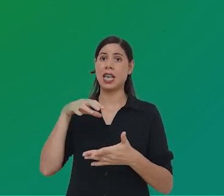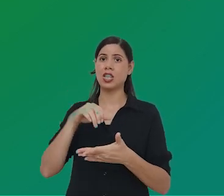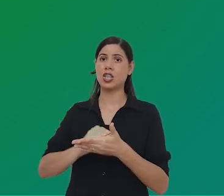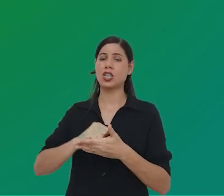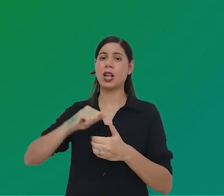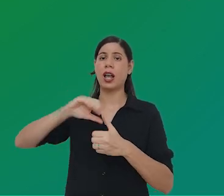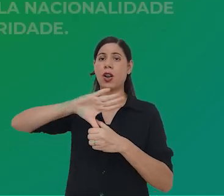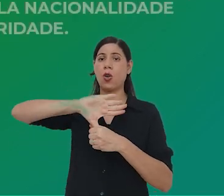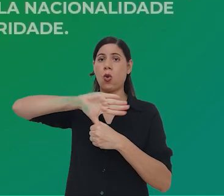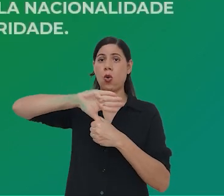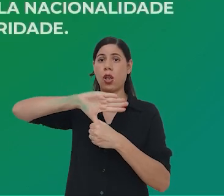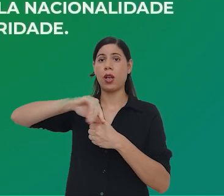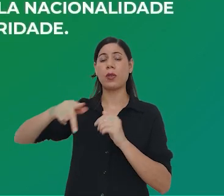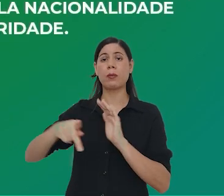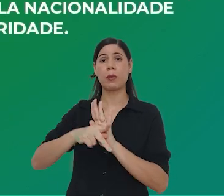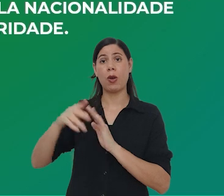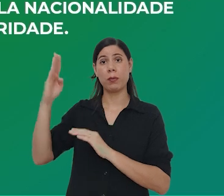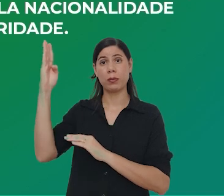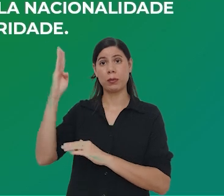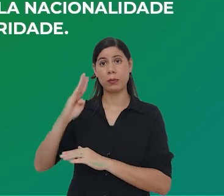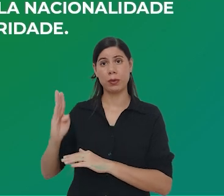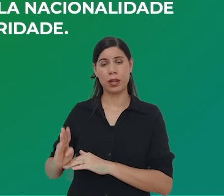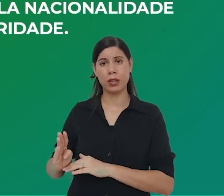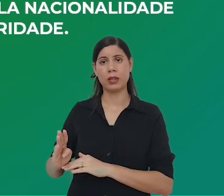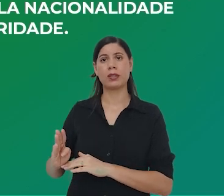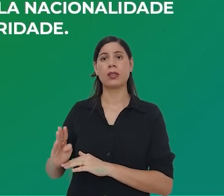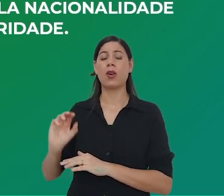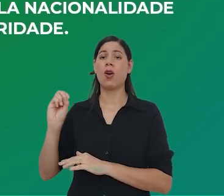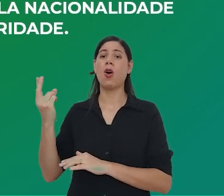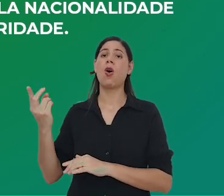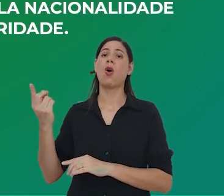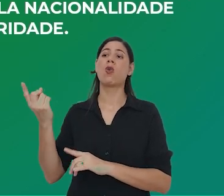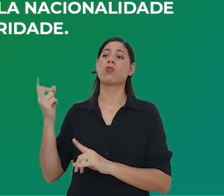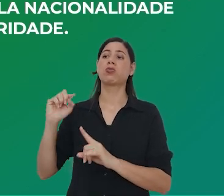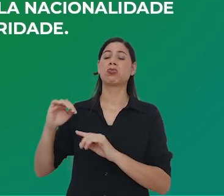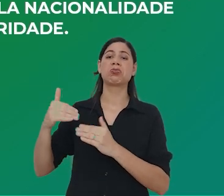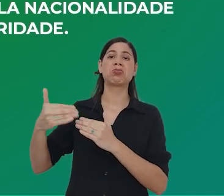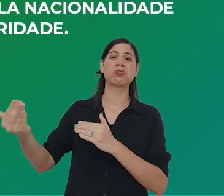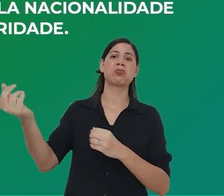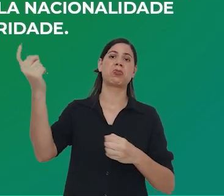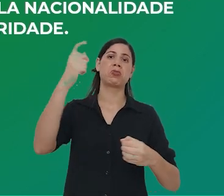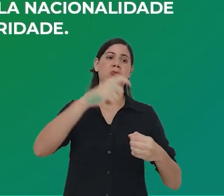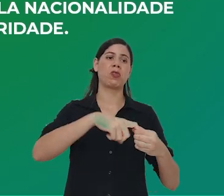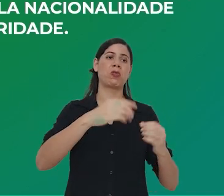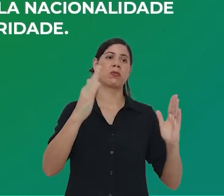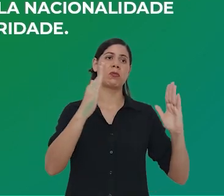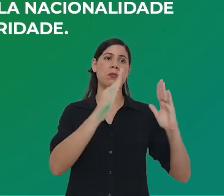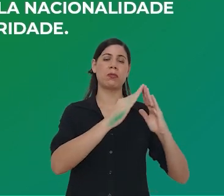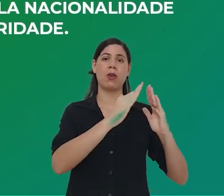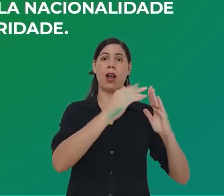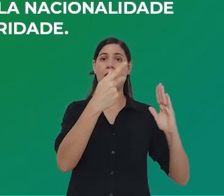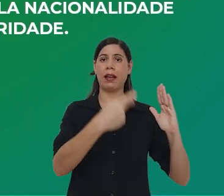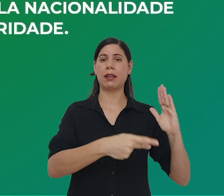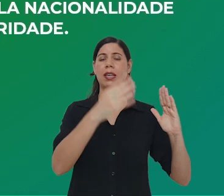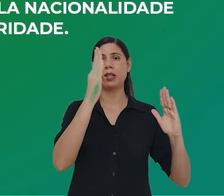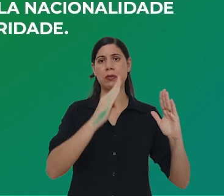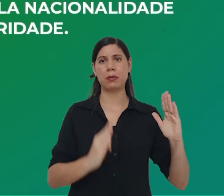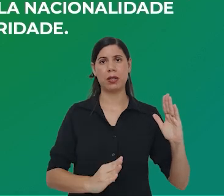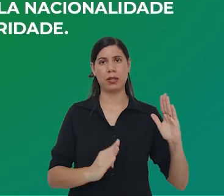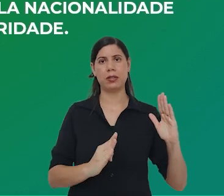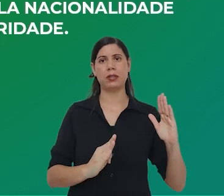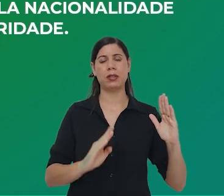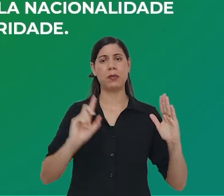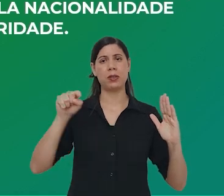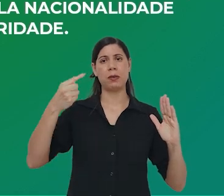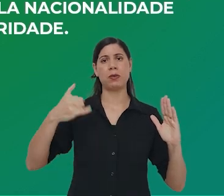em repartição brasileira competente ou venham a residir em território brasileiro e optem, em qualquer tempo, depois de